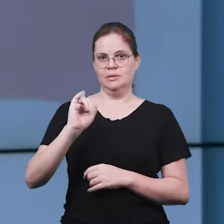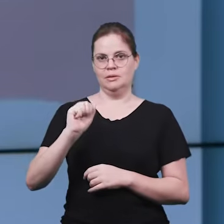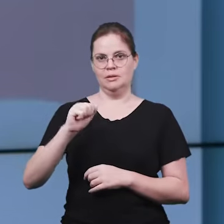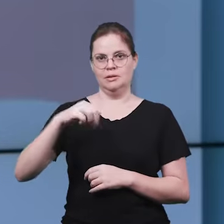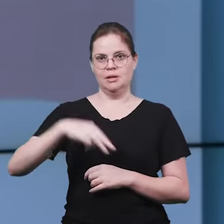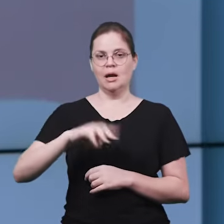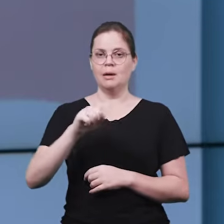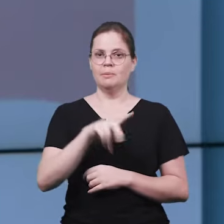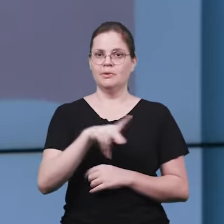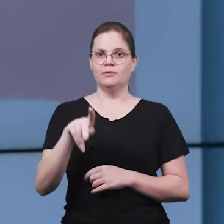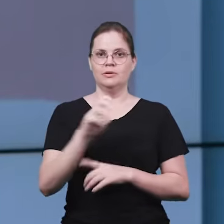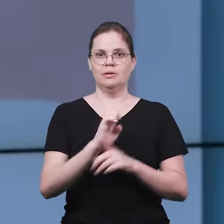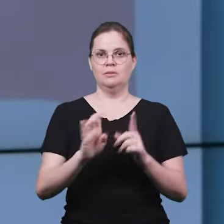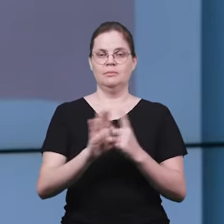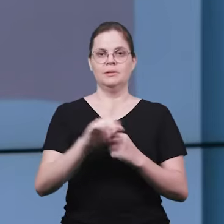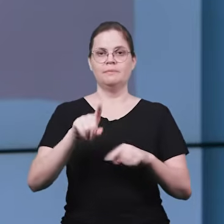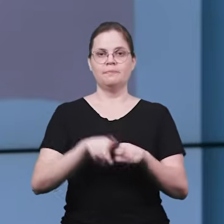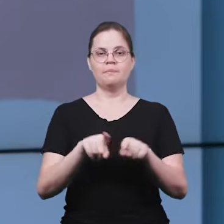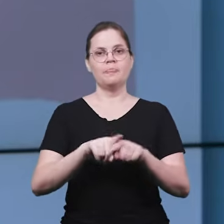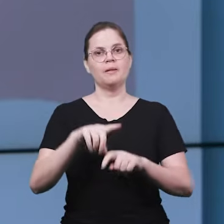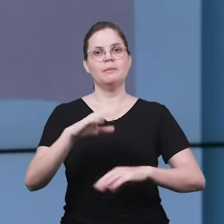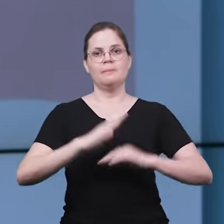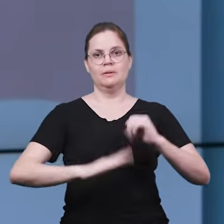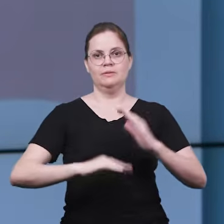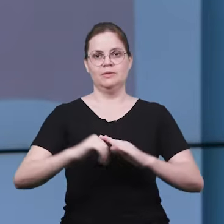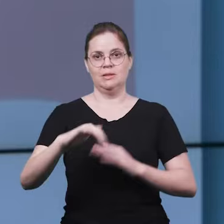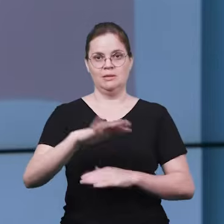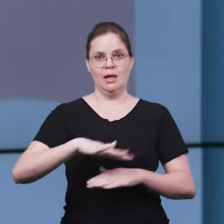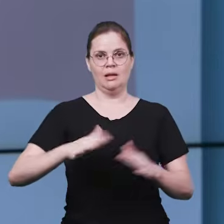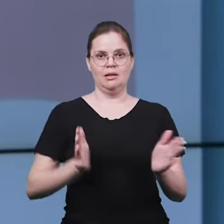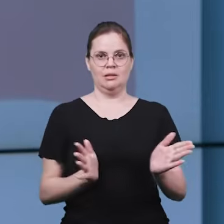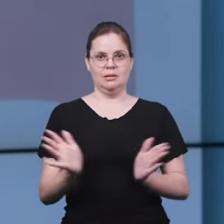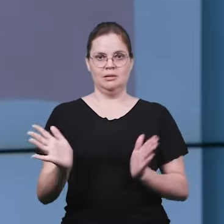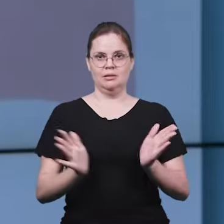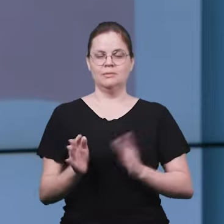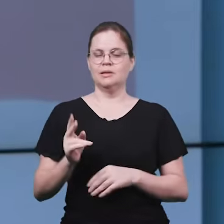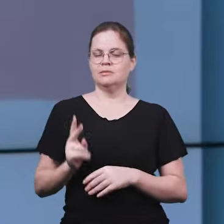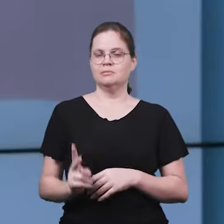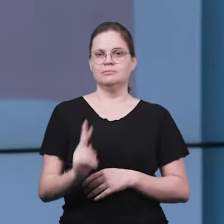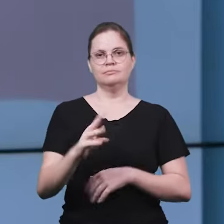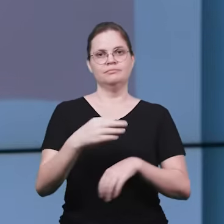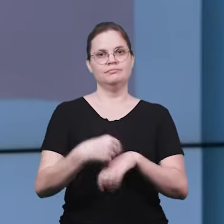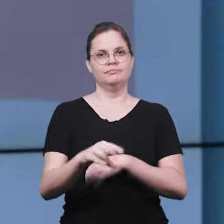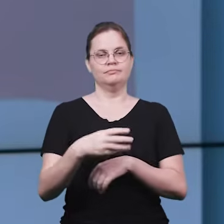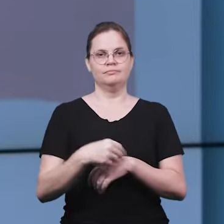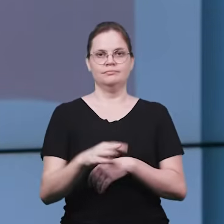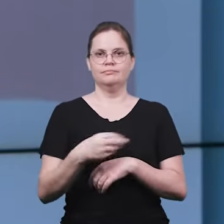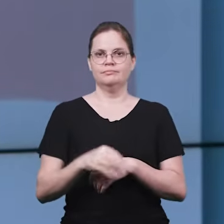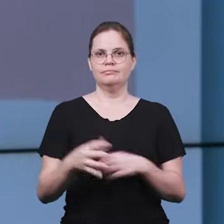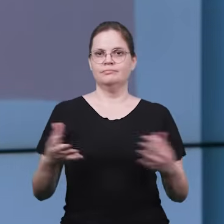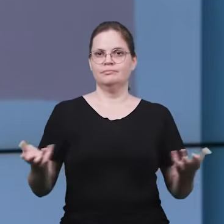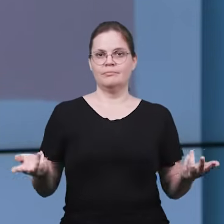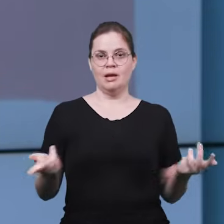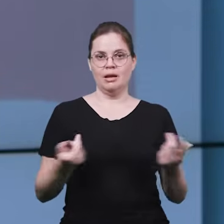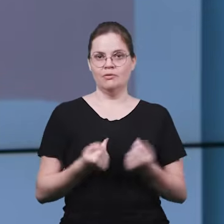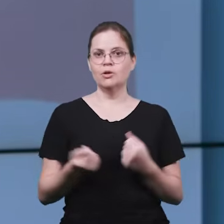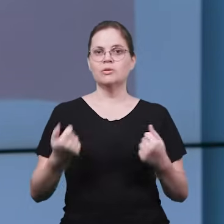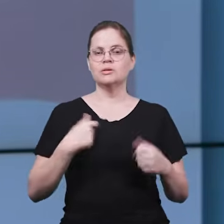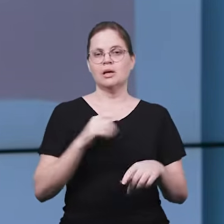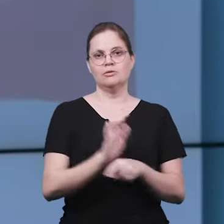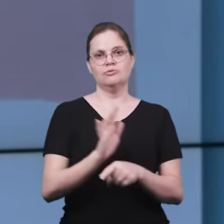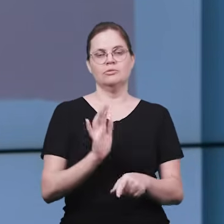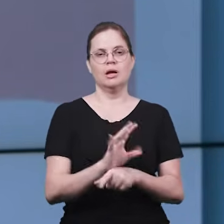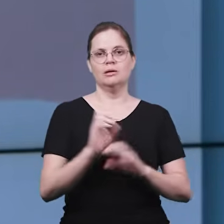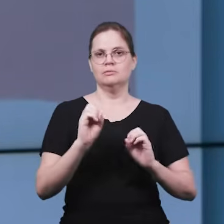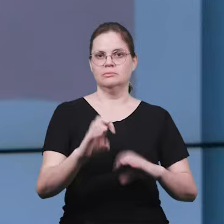e profissional na área de acessibilidade. Ela tem contribuído de uma forma significativa para